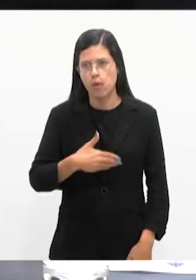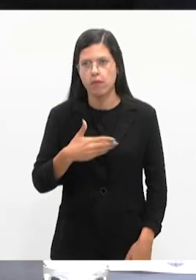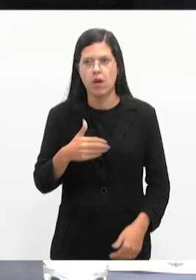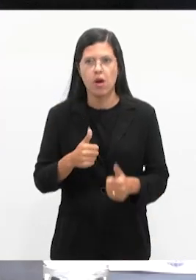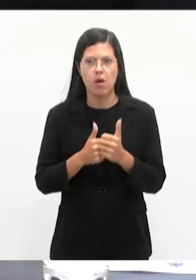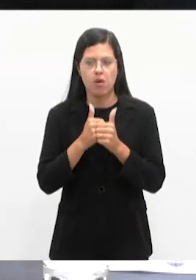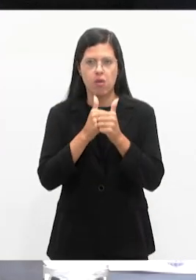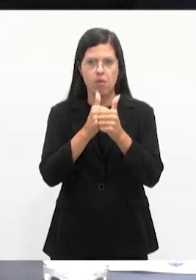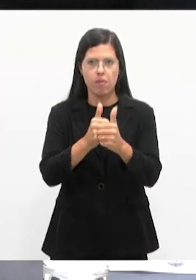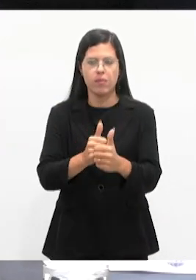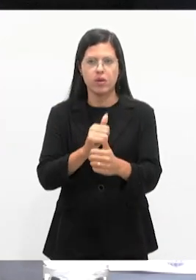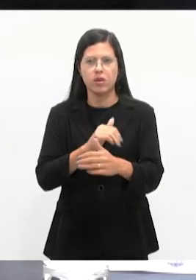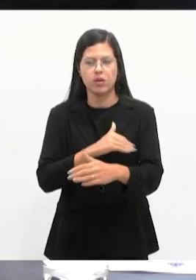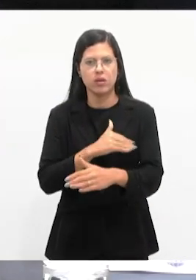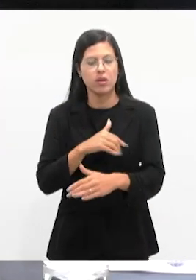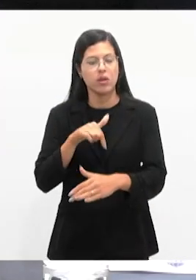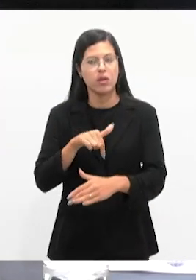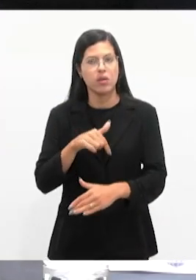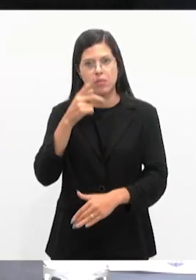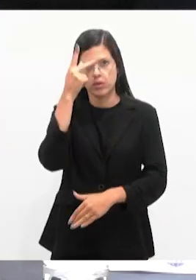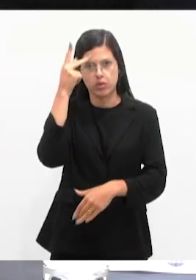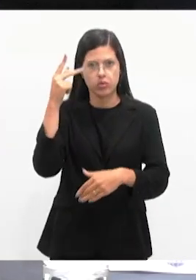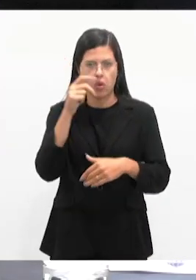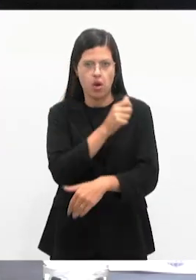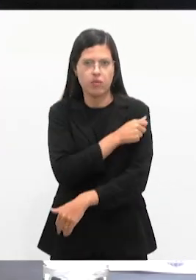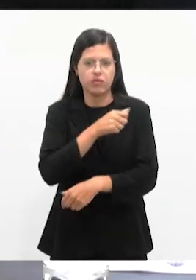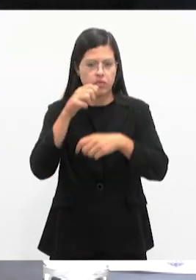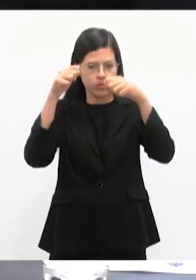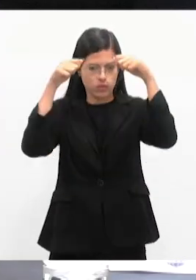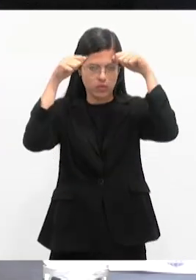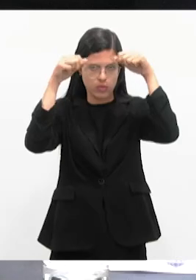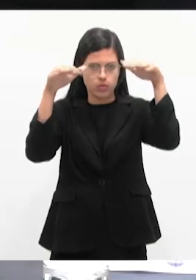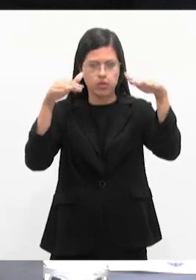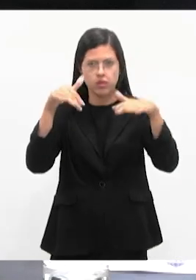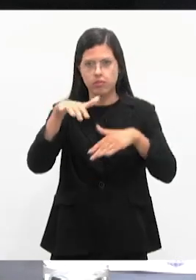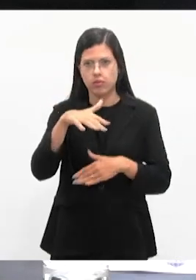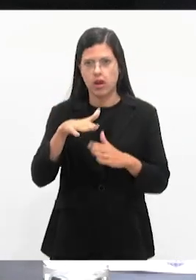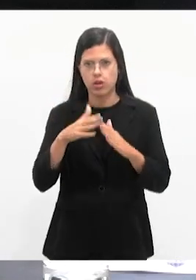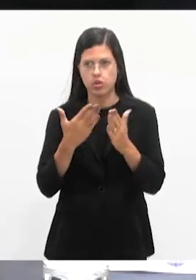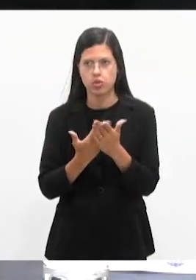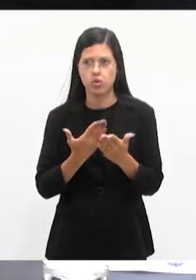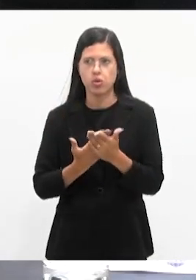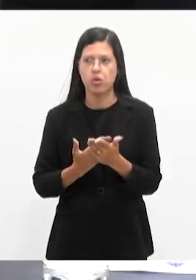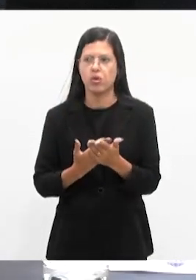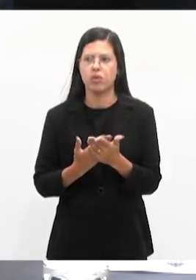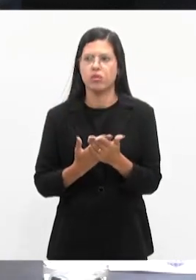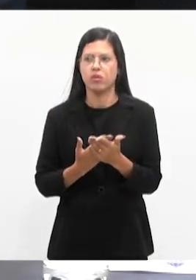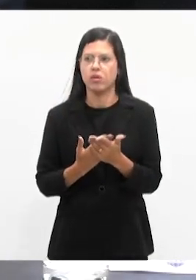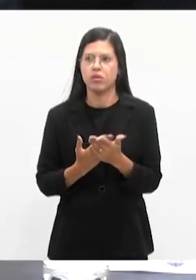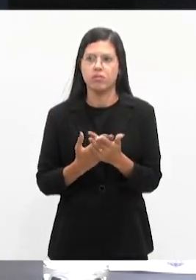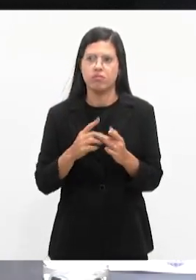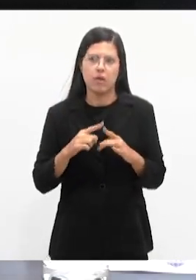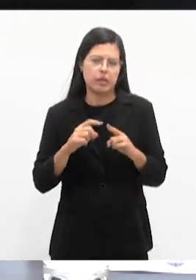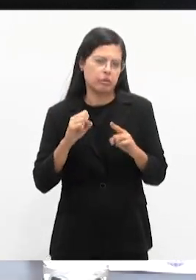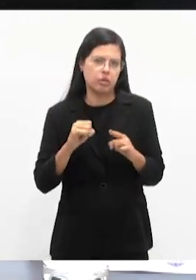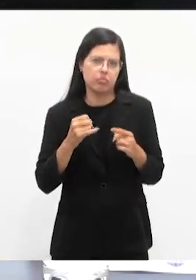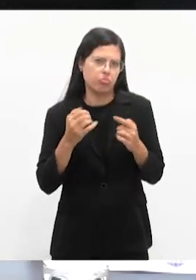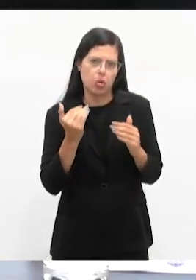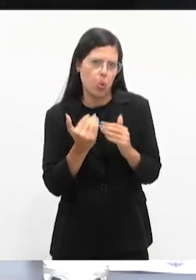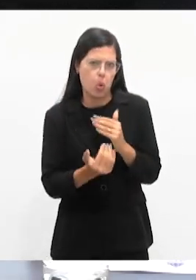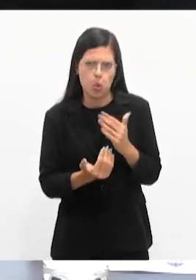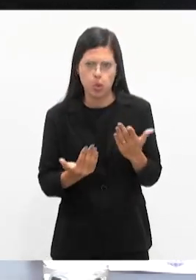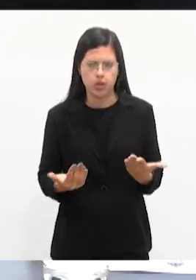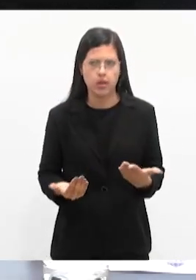integral estudantes com transtorno de espectro autista, TEA, no âmbito escolar. Mas Vossa Excelência também divergia.